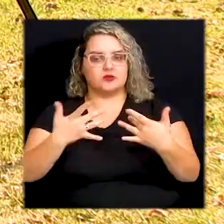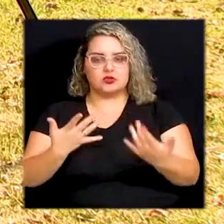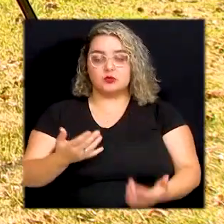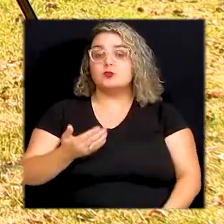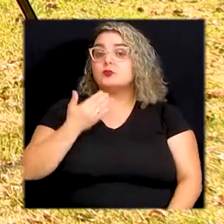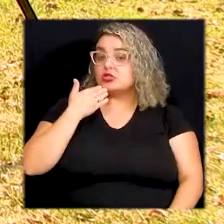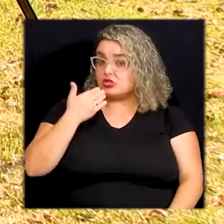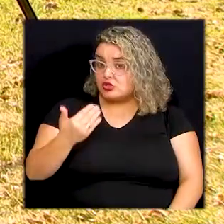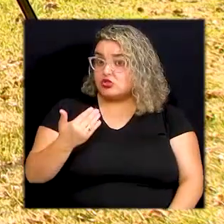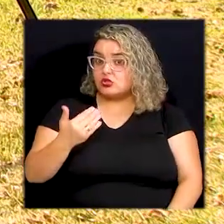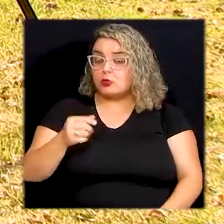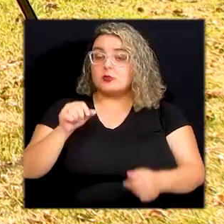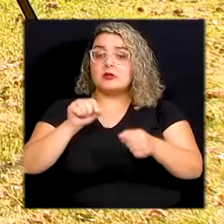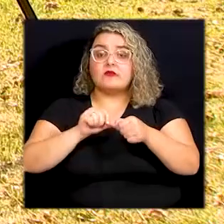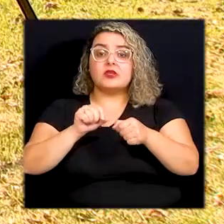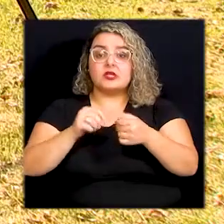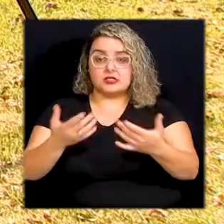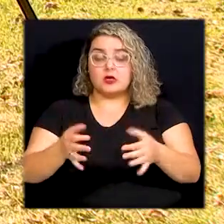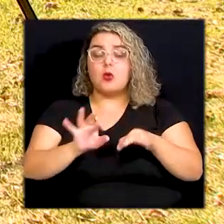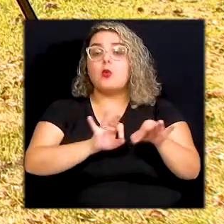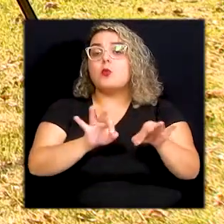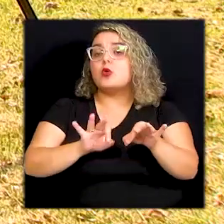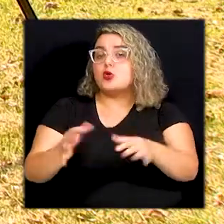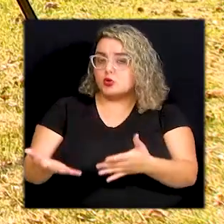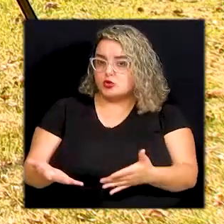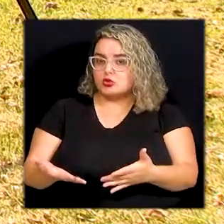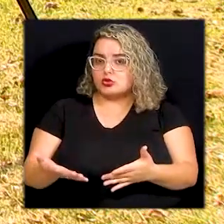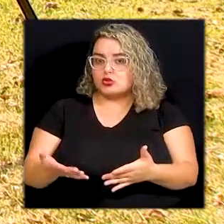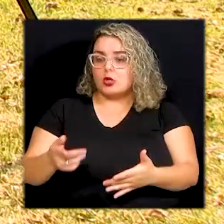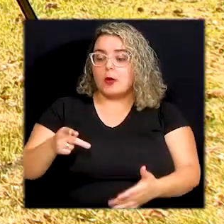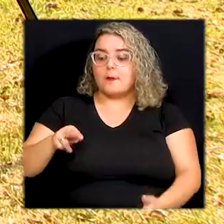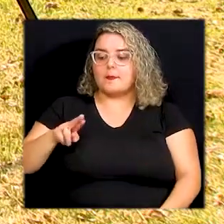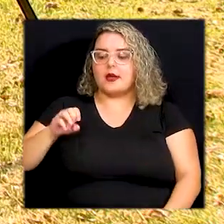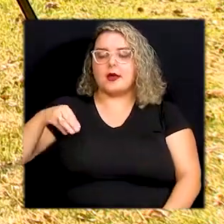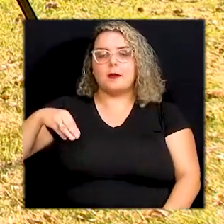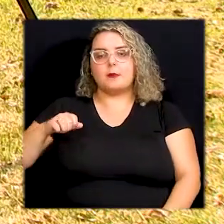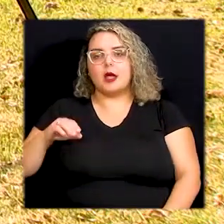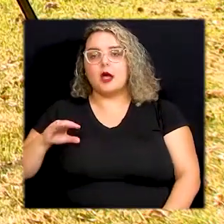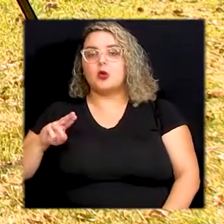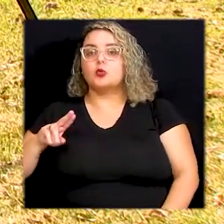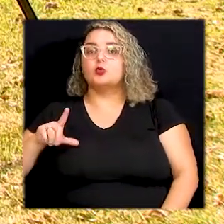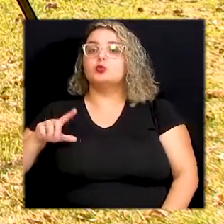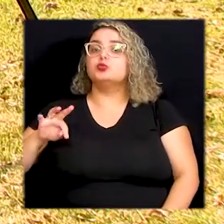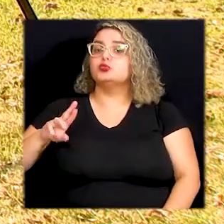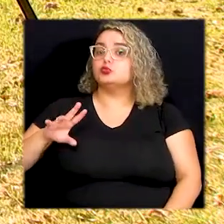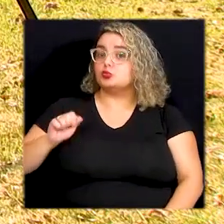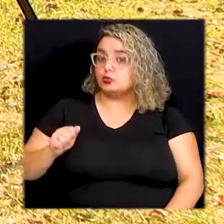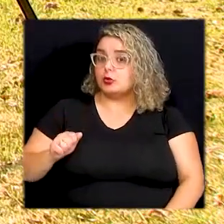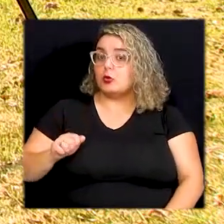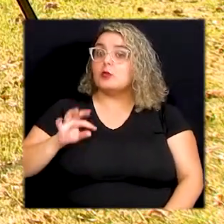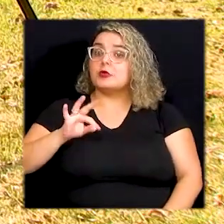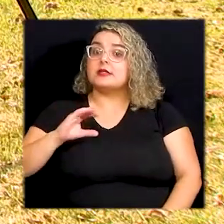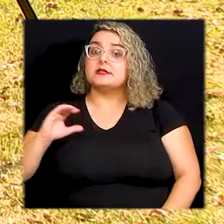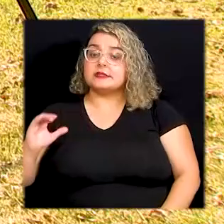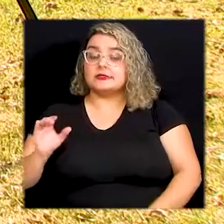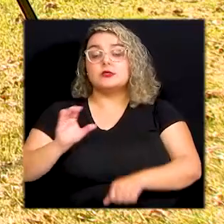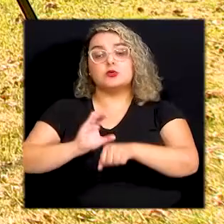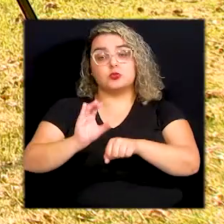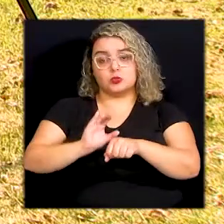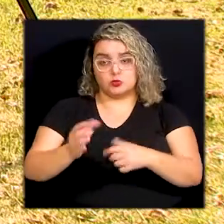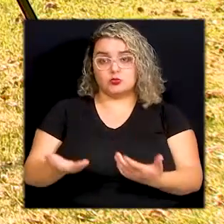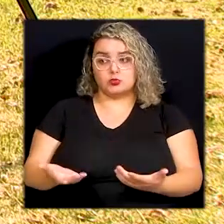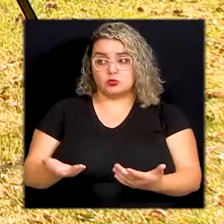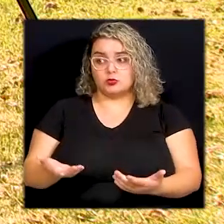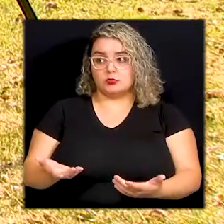voluntárias pediram para fazer um projeto de permacultura para o sítio como TCC do